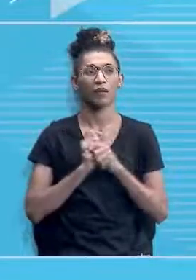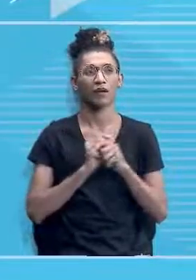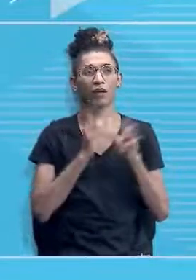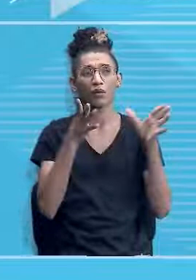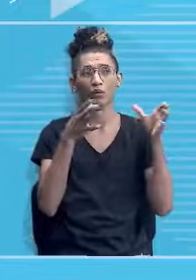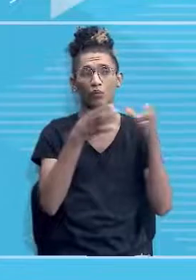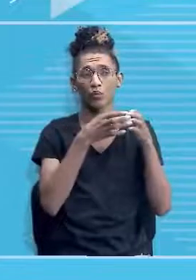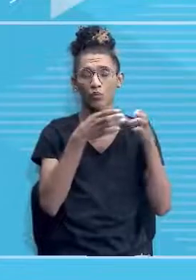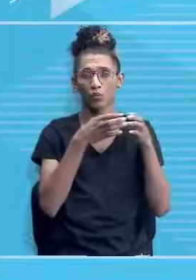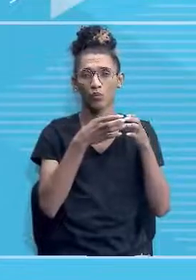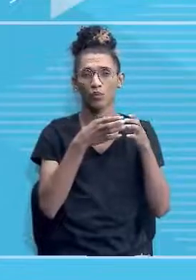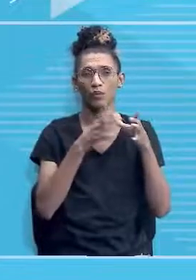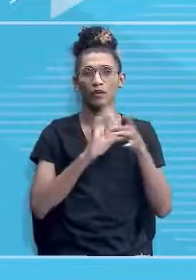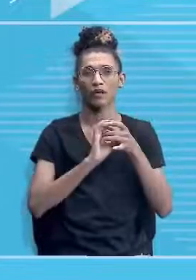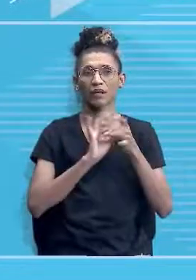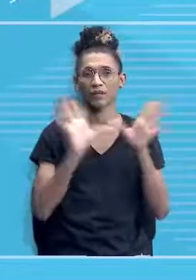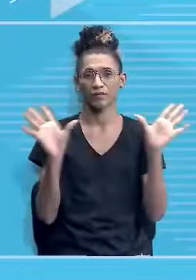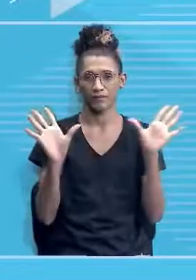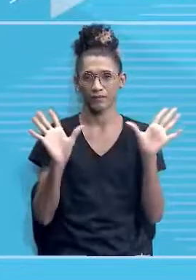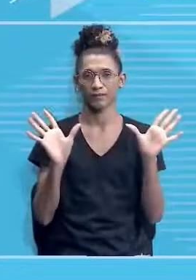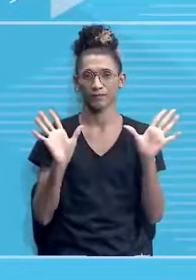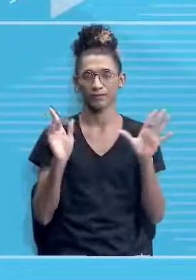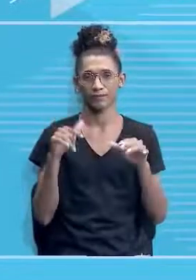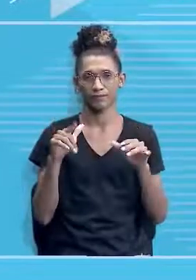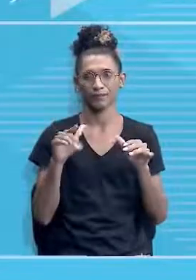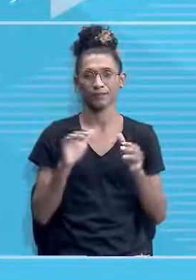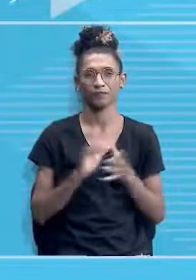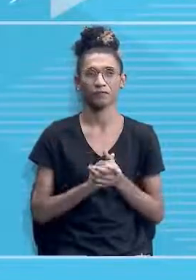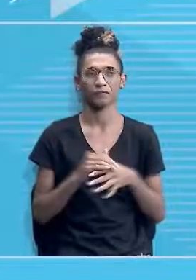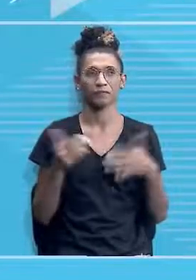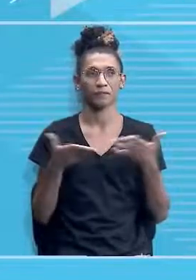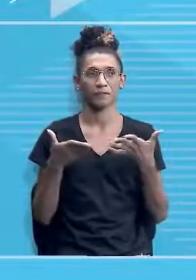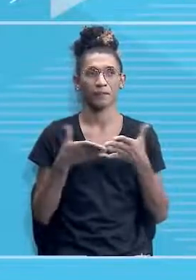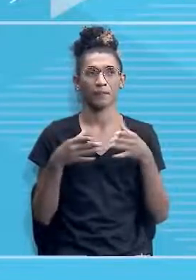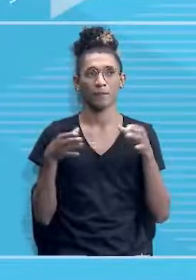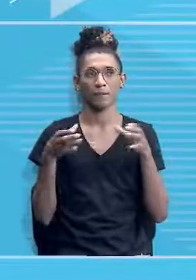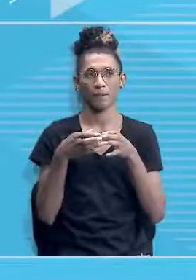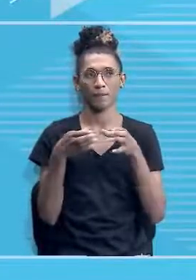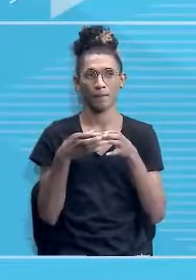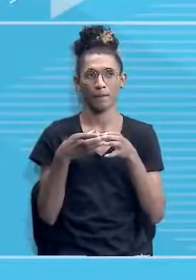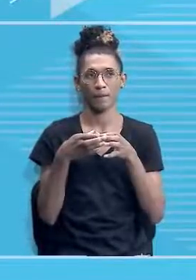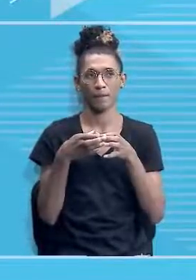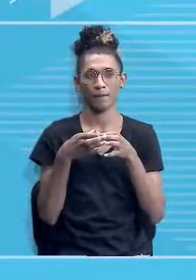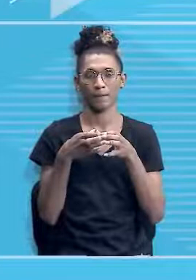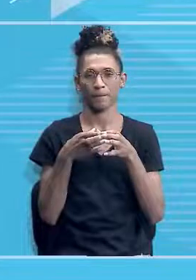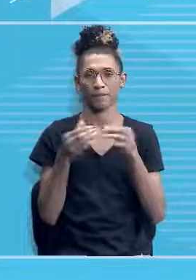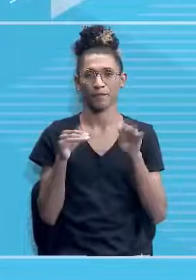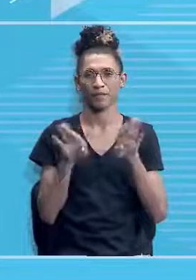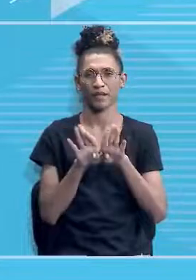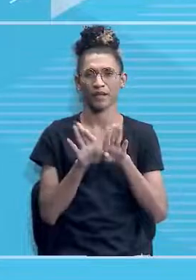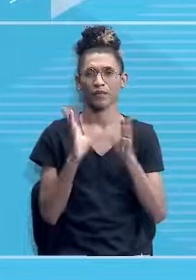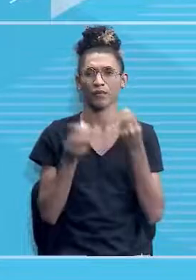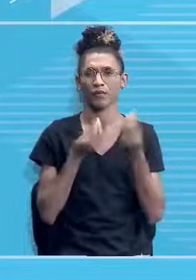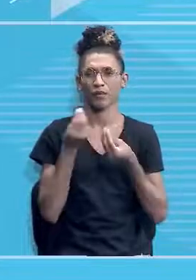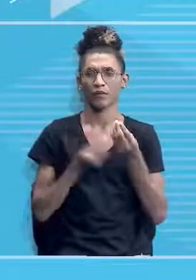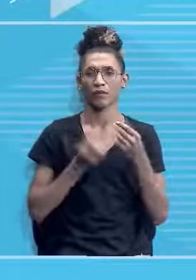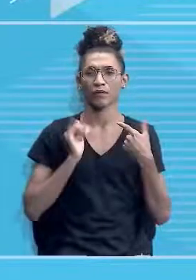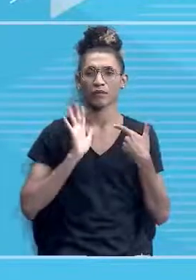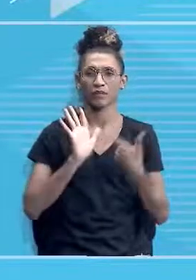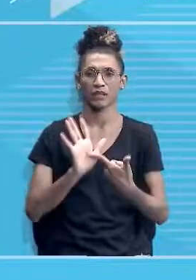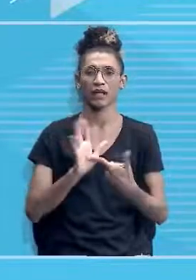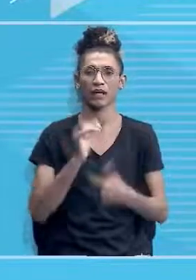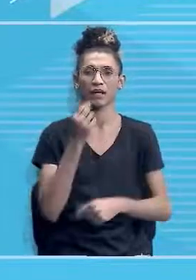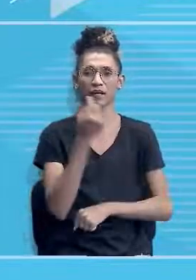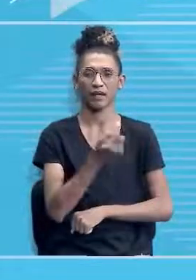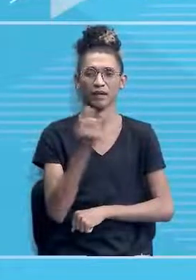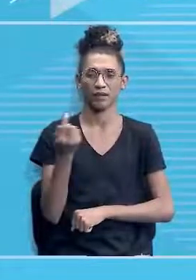questão de cadeias abertas cadeias abertas né agora vamos ver de cadeia fechada Olha como aí ó eu vou mostrar cada uma delas